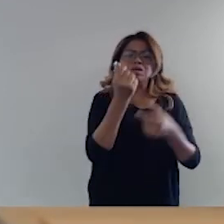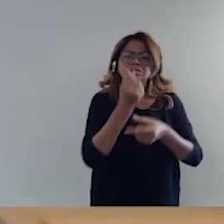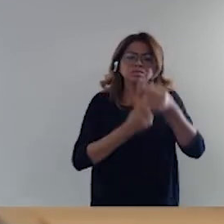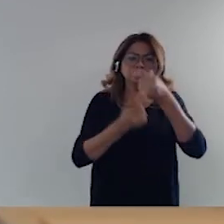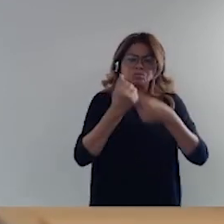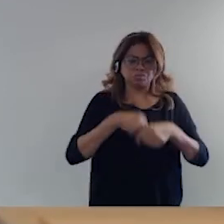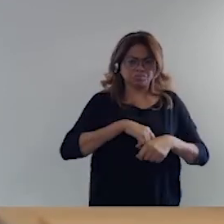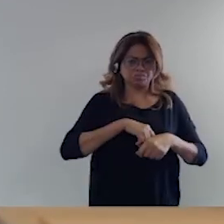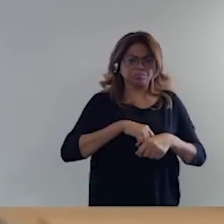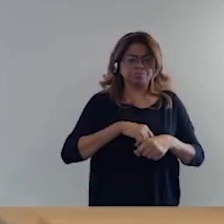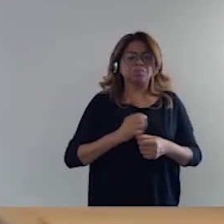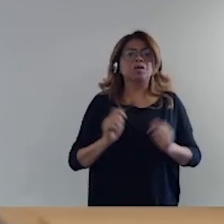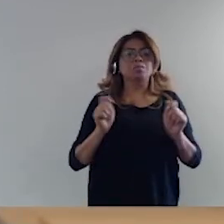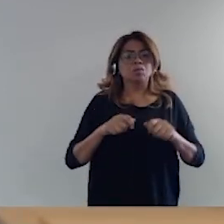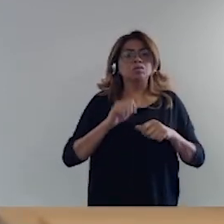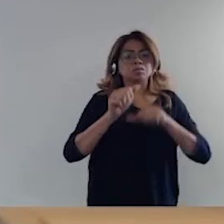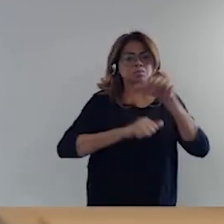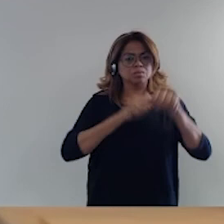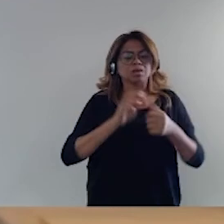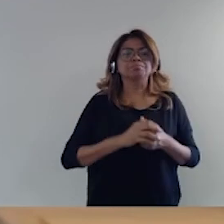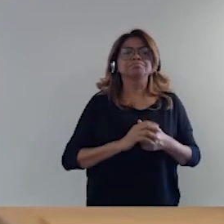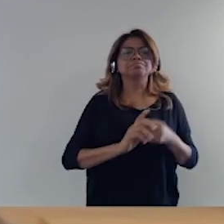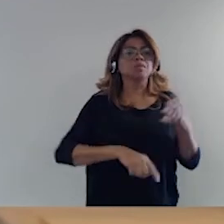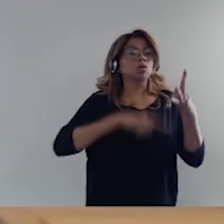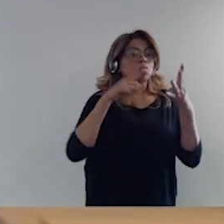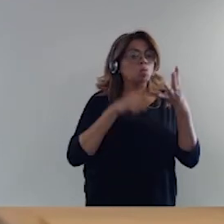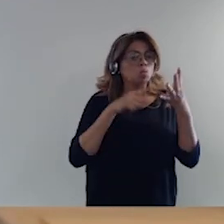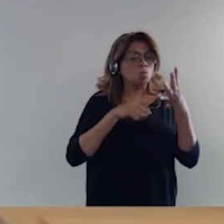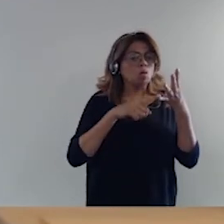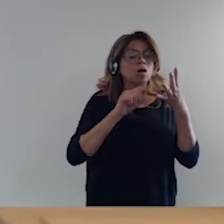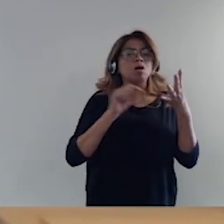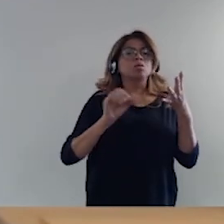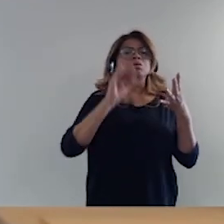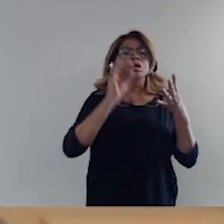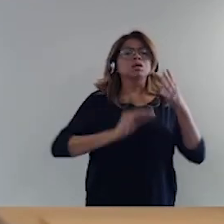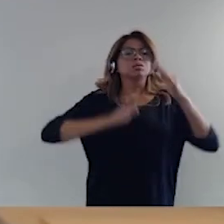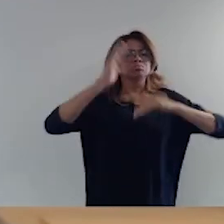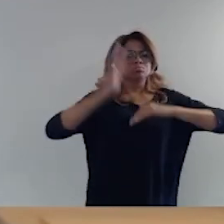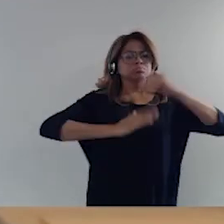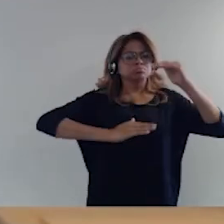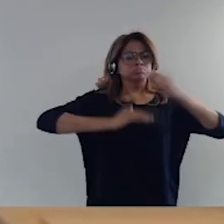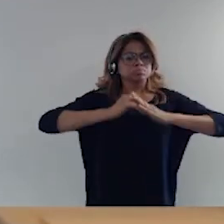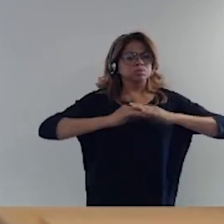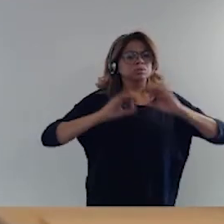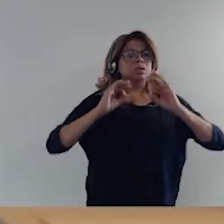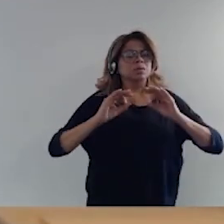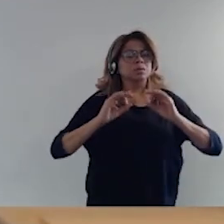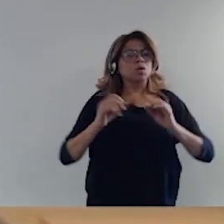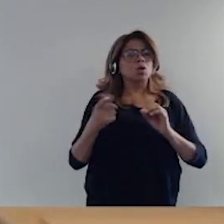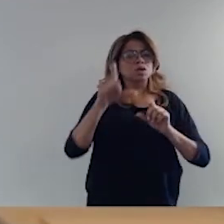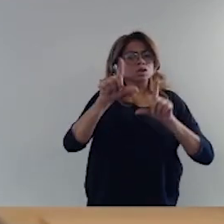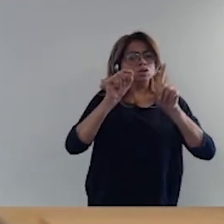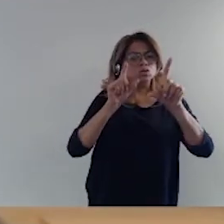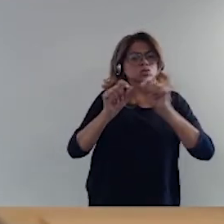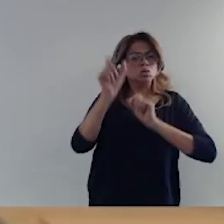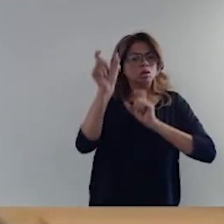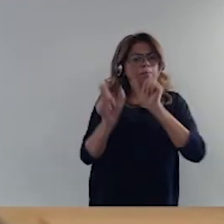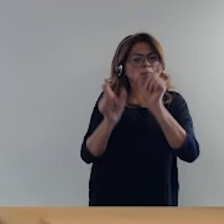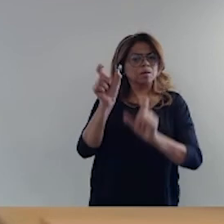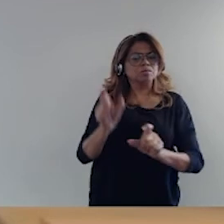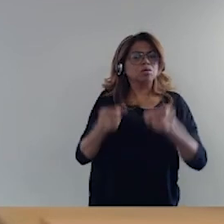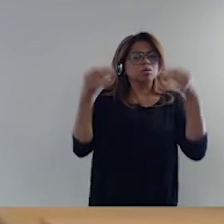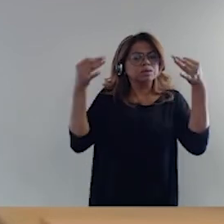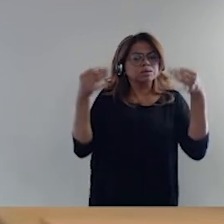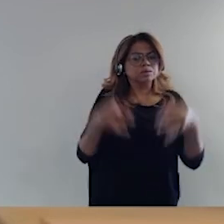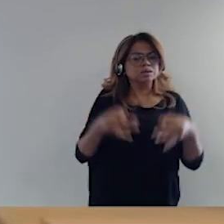item da minha agenda é competência. Colocar pessoas certas nos lugares certos, gente